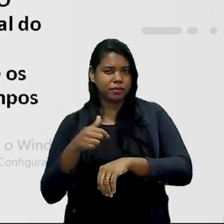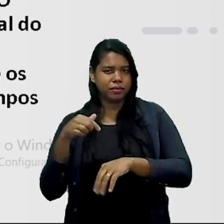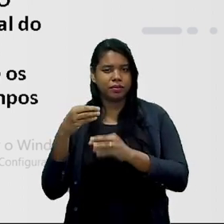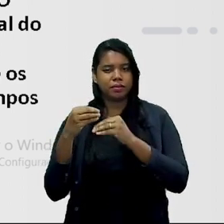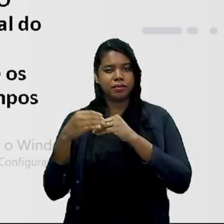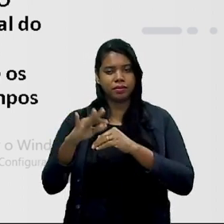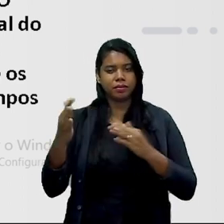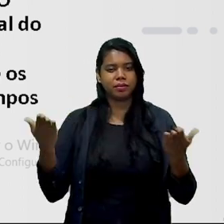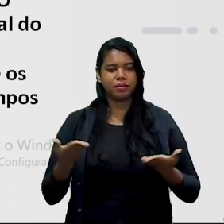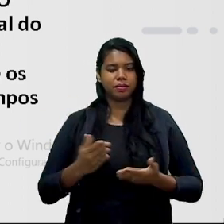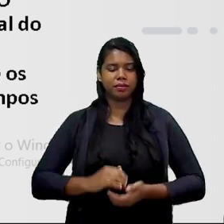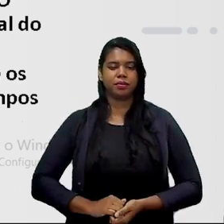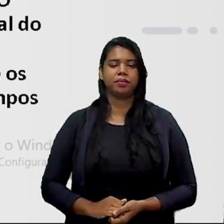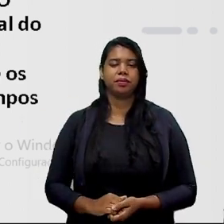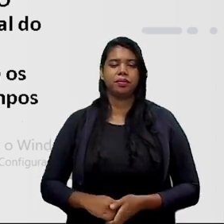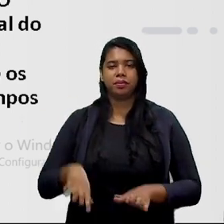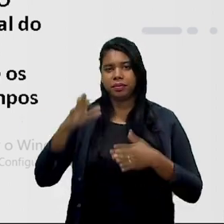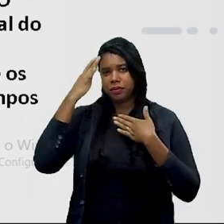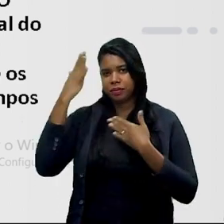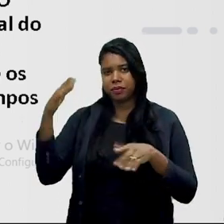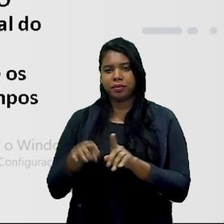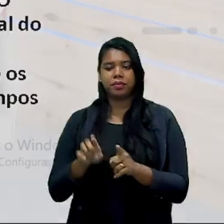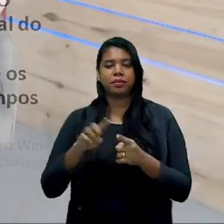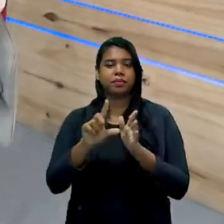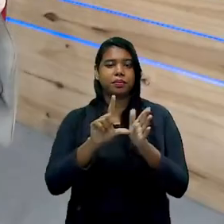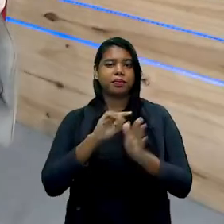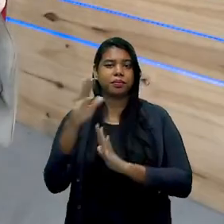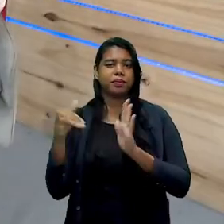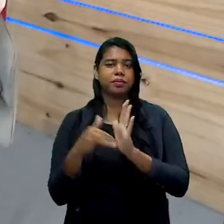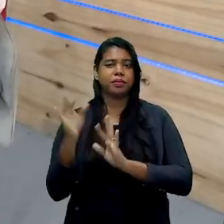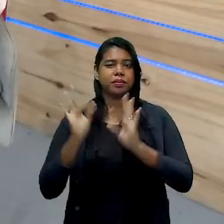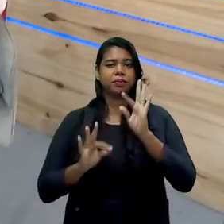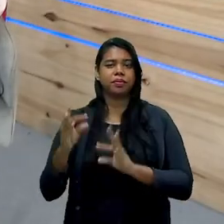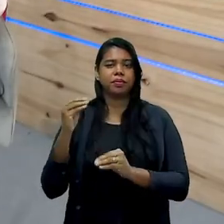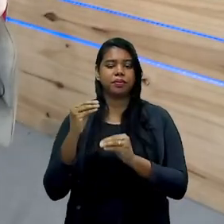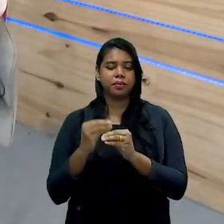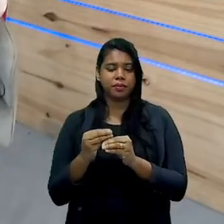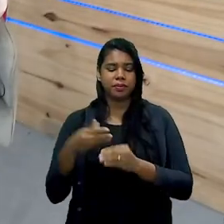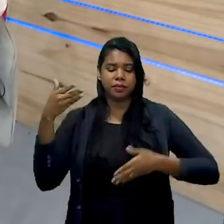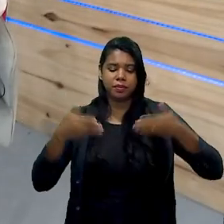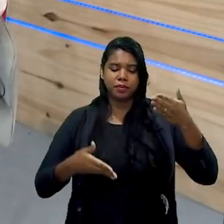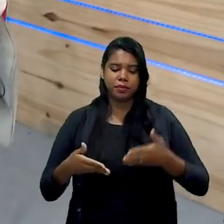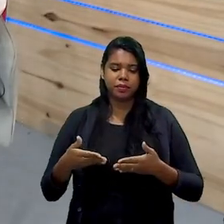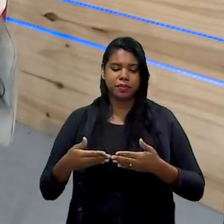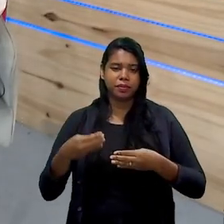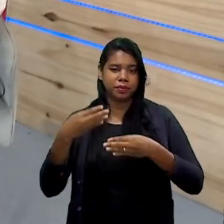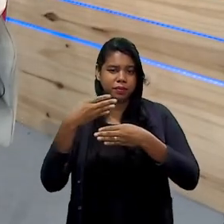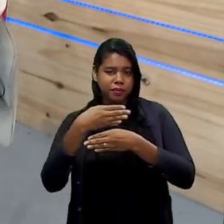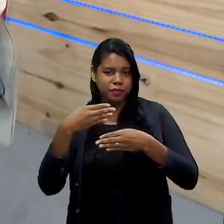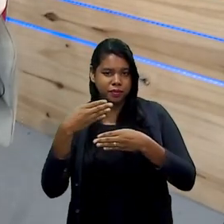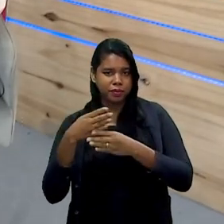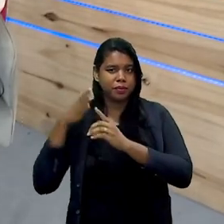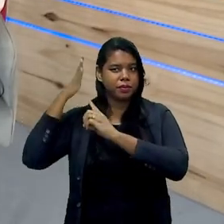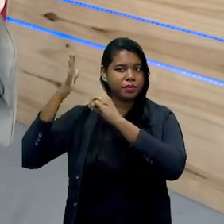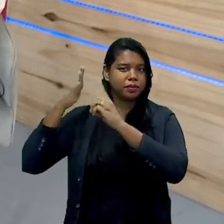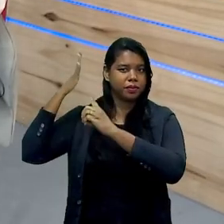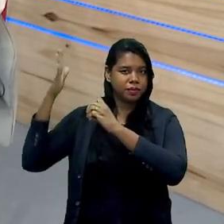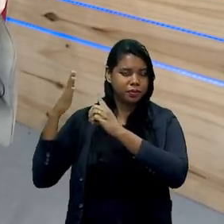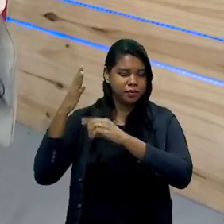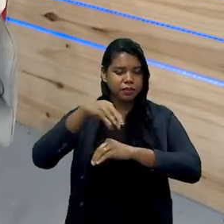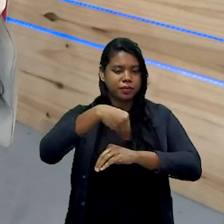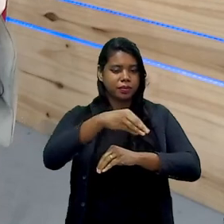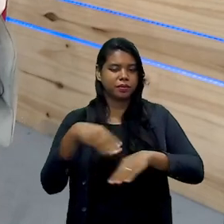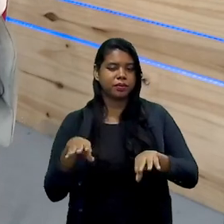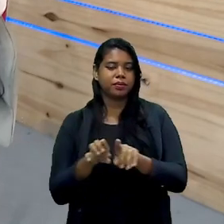conosco. Eu quero também agradecer, antes de tudo, né, aos nossos parceiros aqui do Sebrae, os palestrantes que se